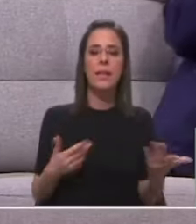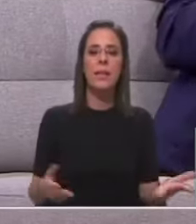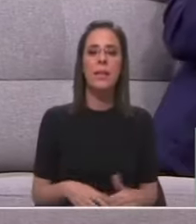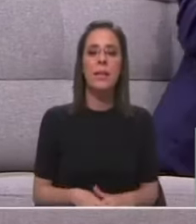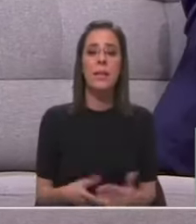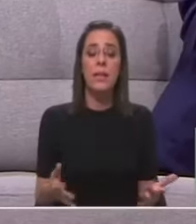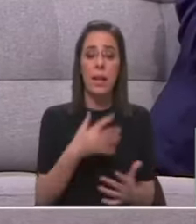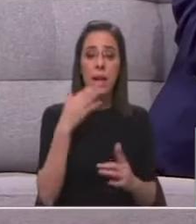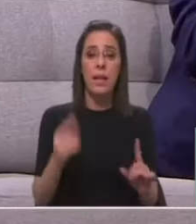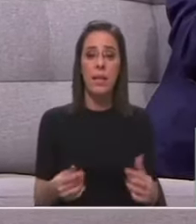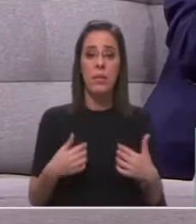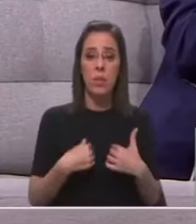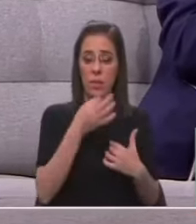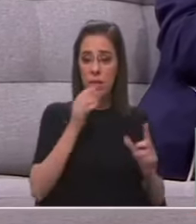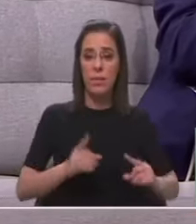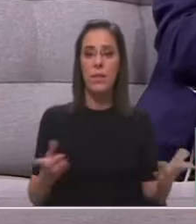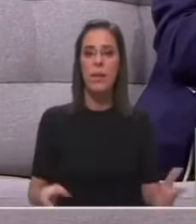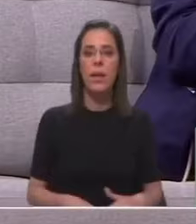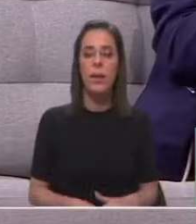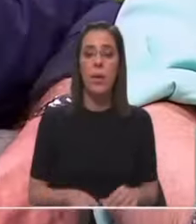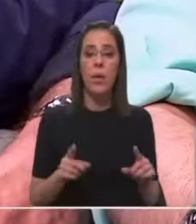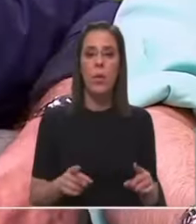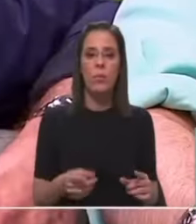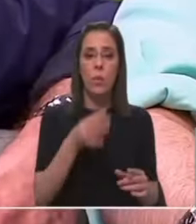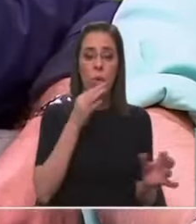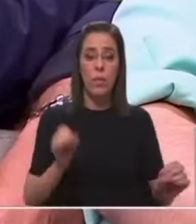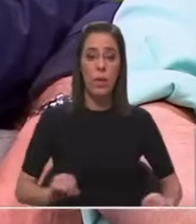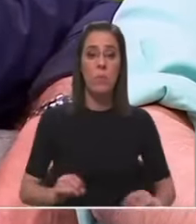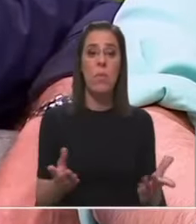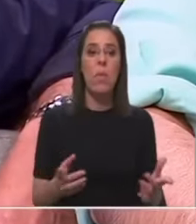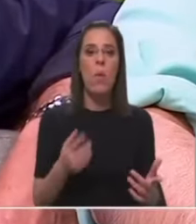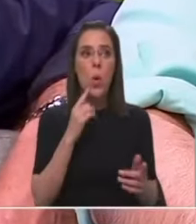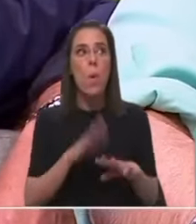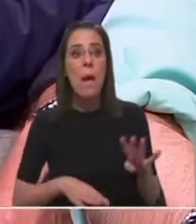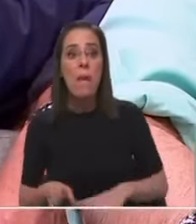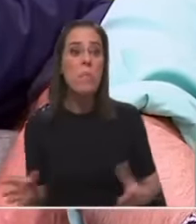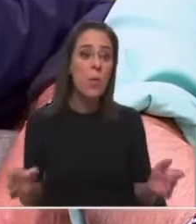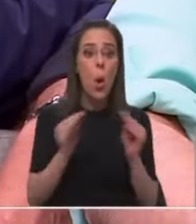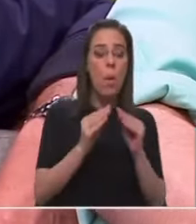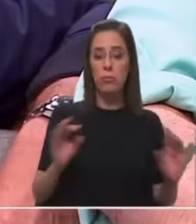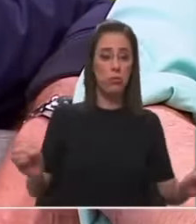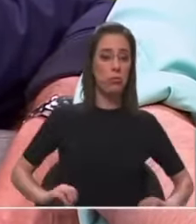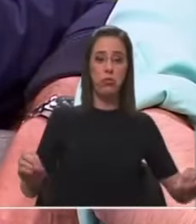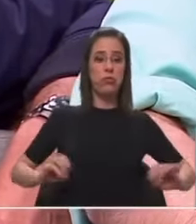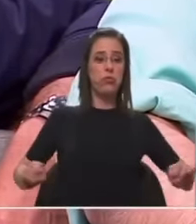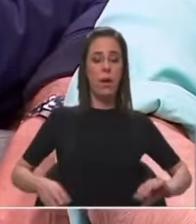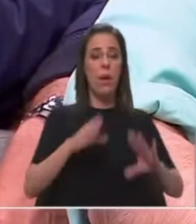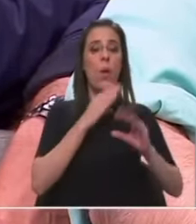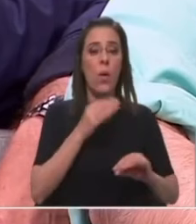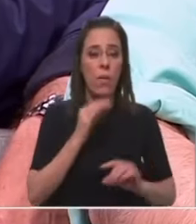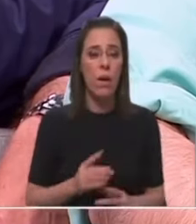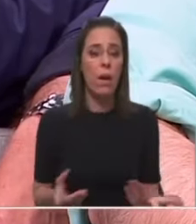isso. Que engraçado, nós nem sequer falámos. Nós não falámos sobre isso, não foi assim, como é que vamos fazer? Como porque é que vocês vai ser? Também não têm essa conversa